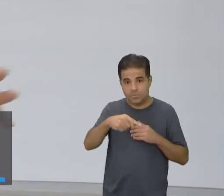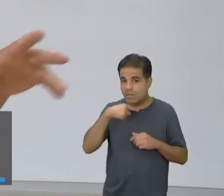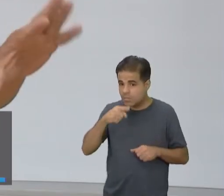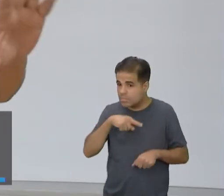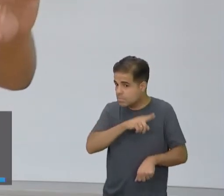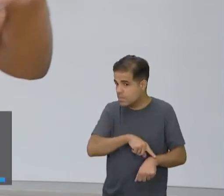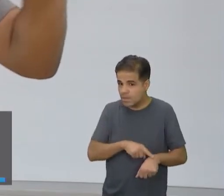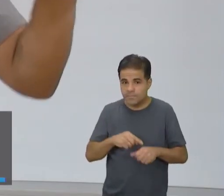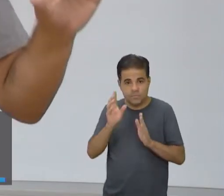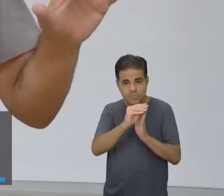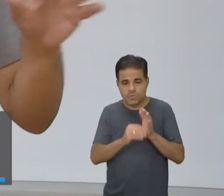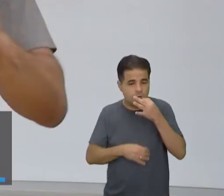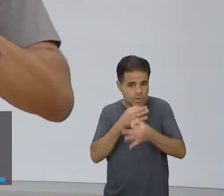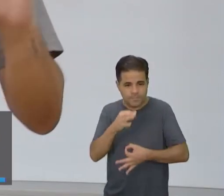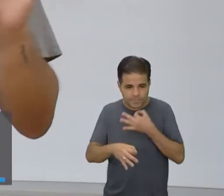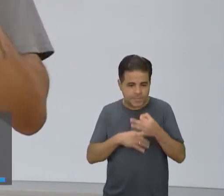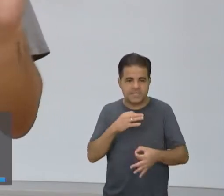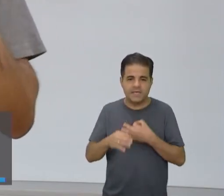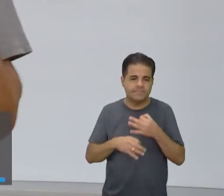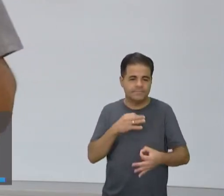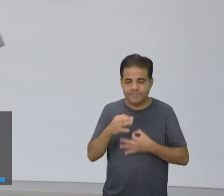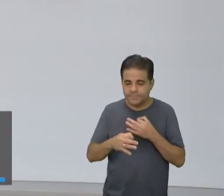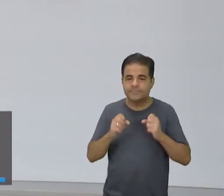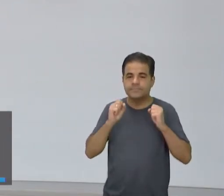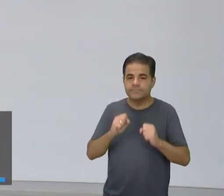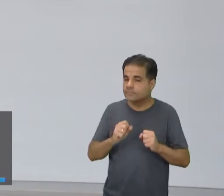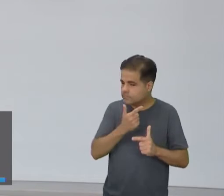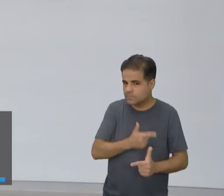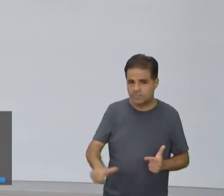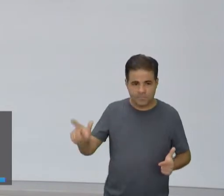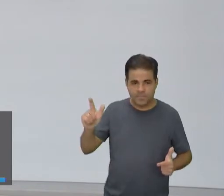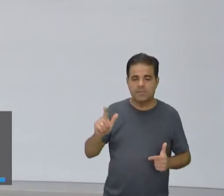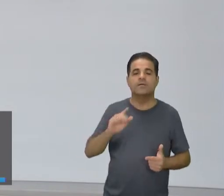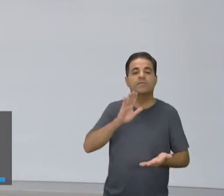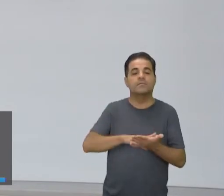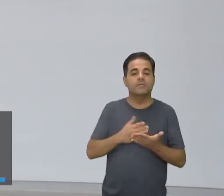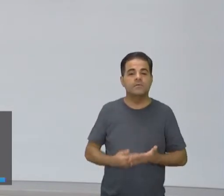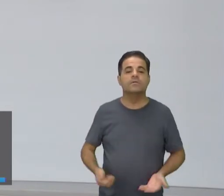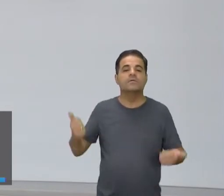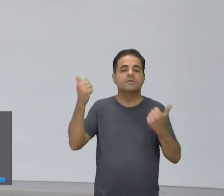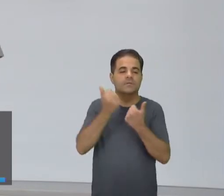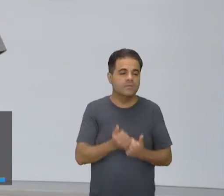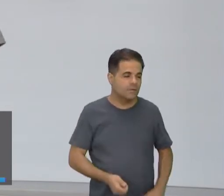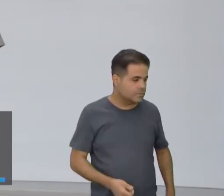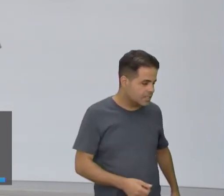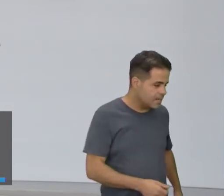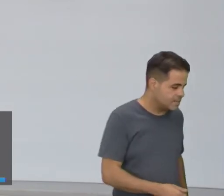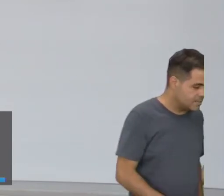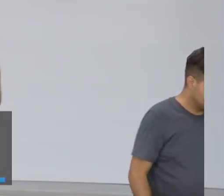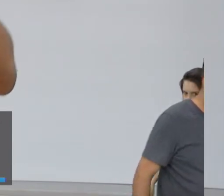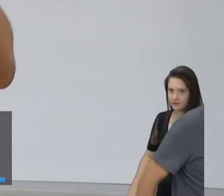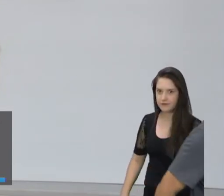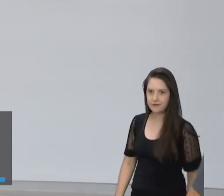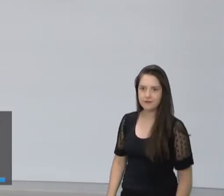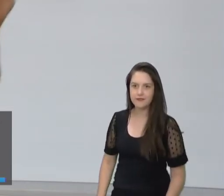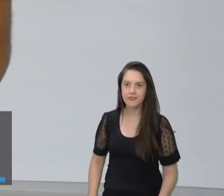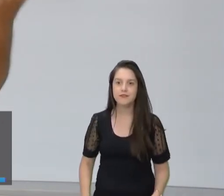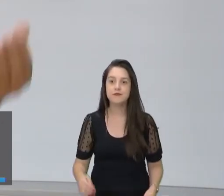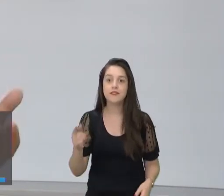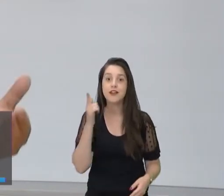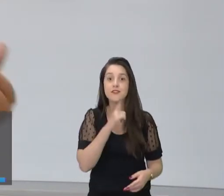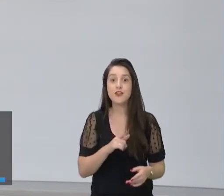gente colocar e comentar todo o texto. Não tem problema. O importante é que você entenda essa dinâmica agora e que você